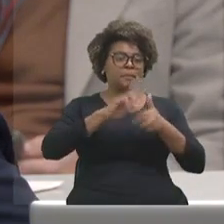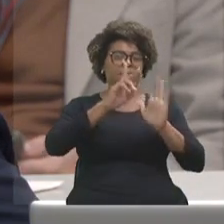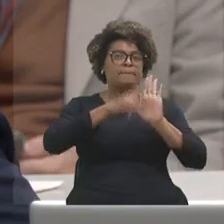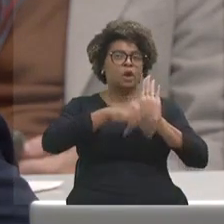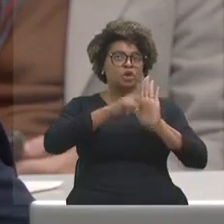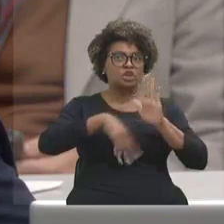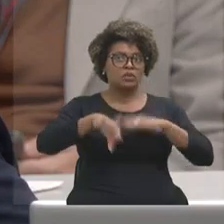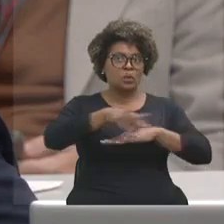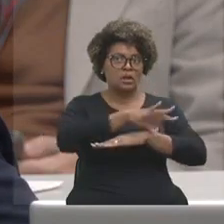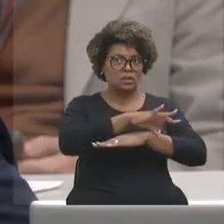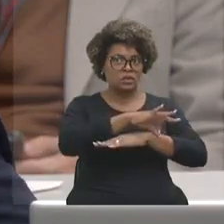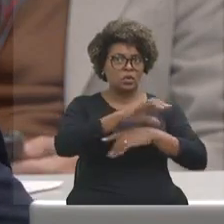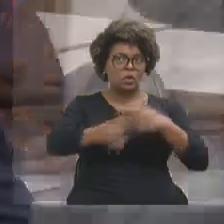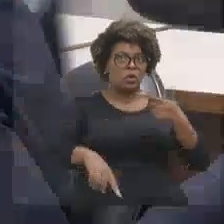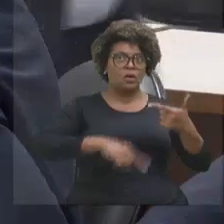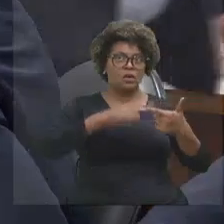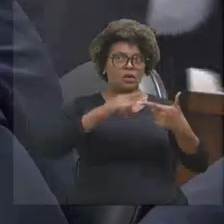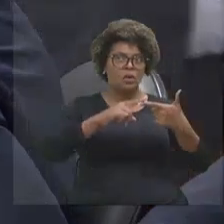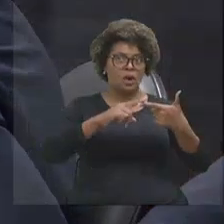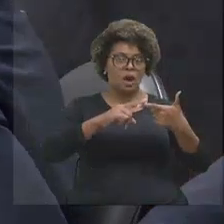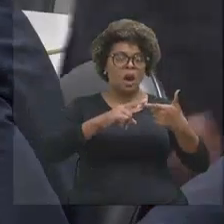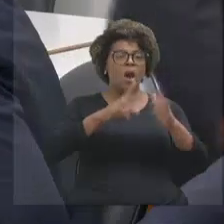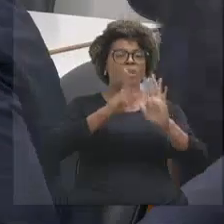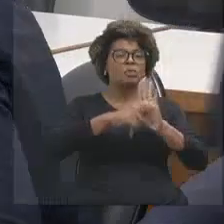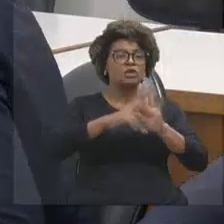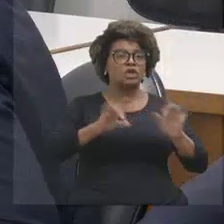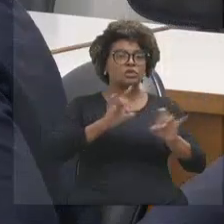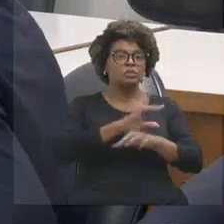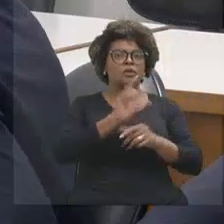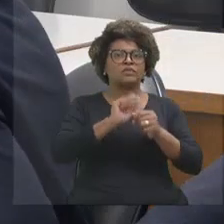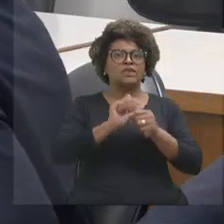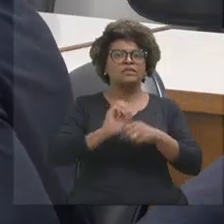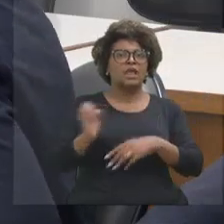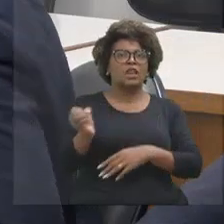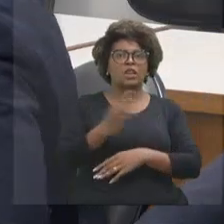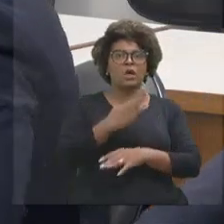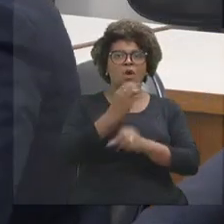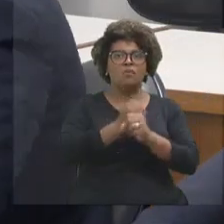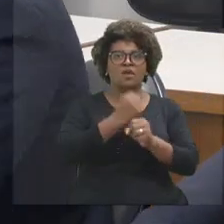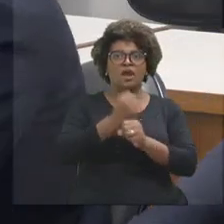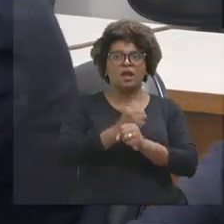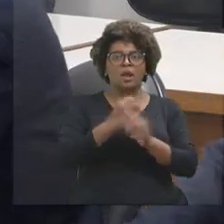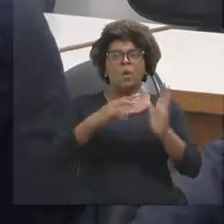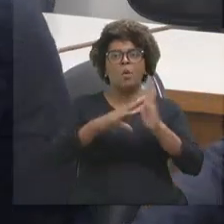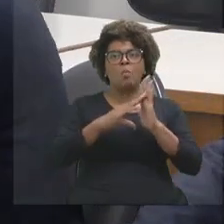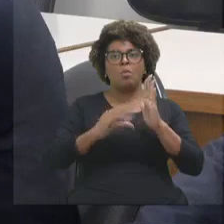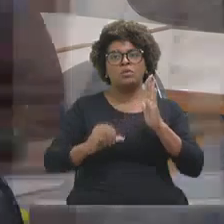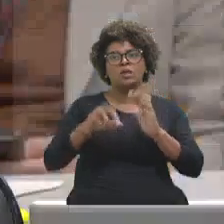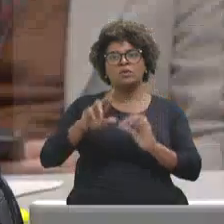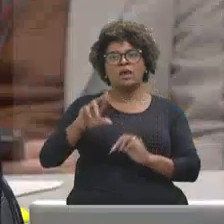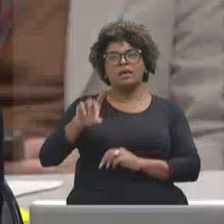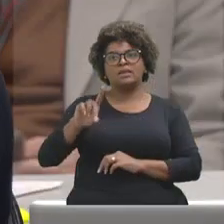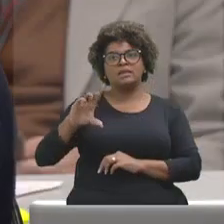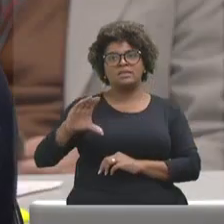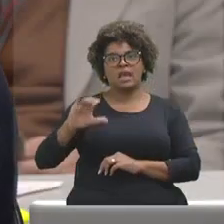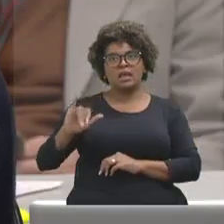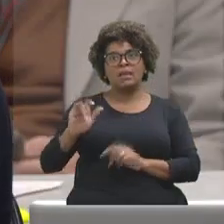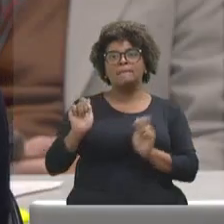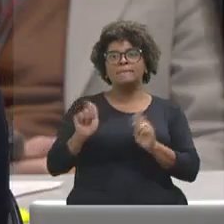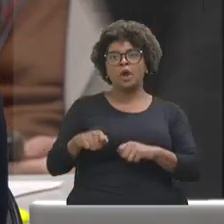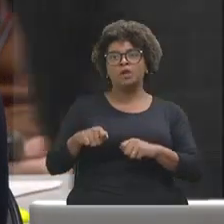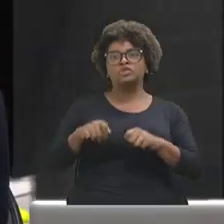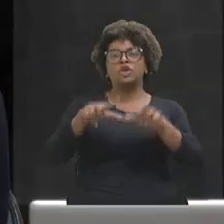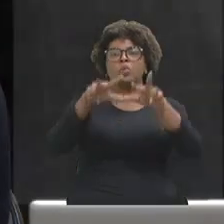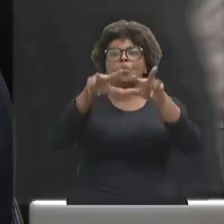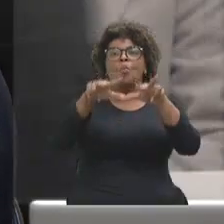temos que fazer um novo uma estação para execução da obra no modelo RDC isso pode acontecer concomitante eh fez o projeto